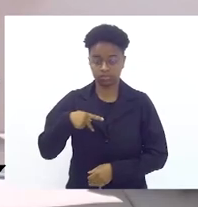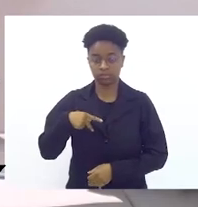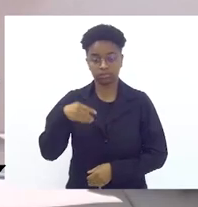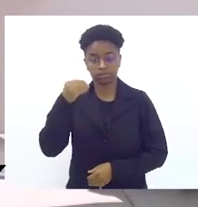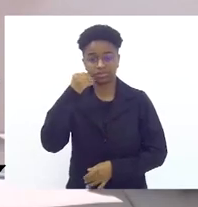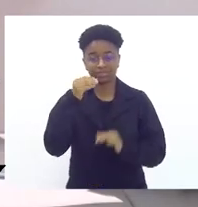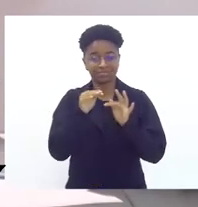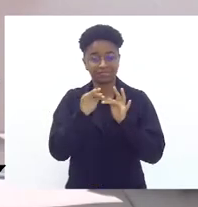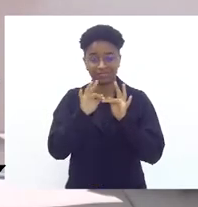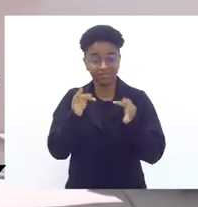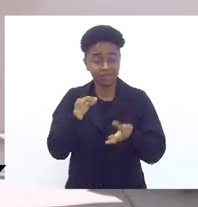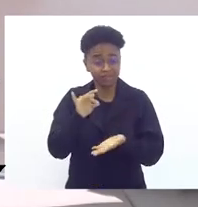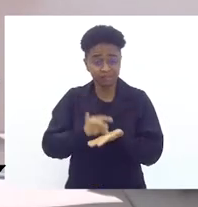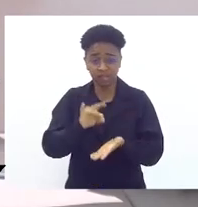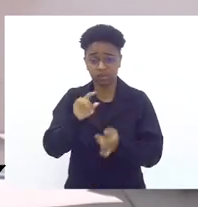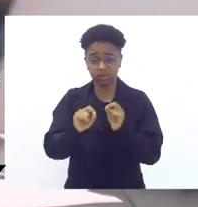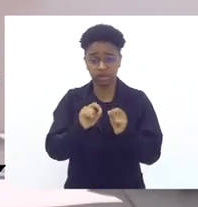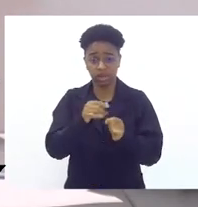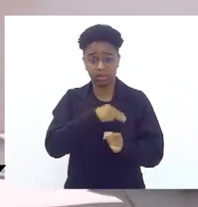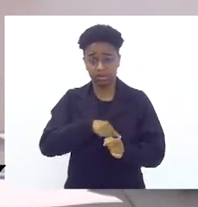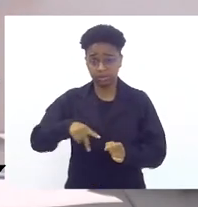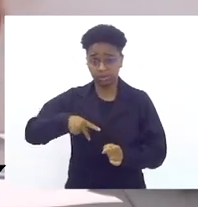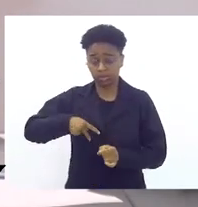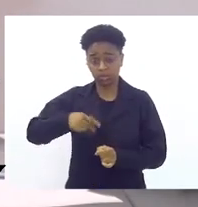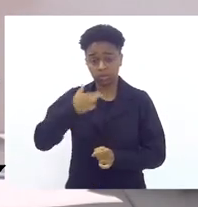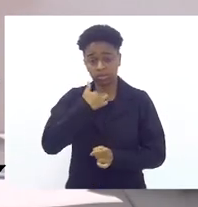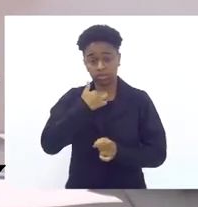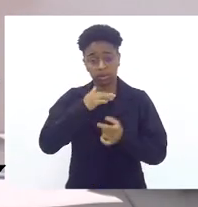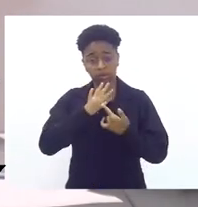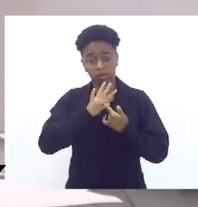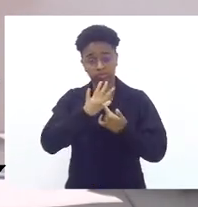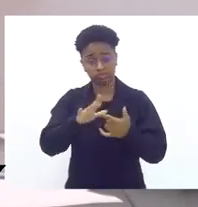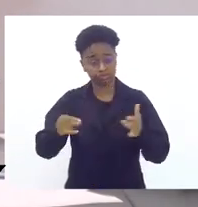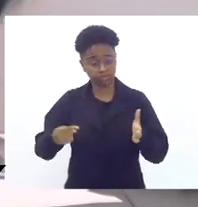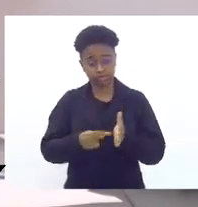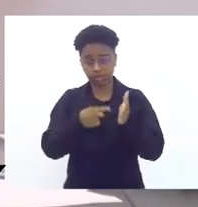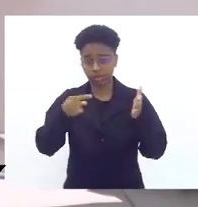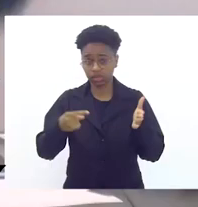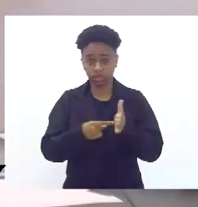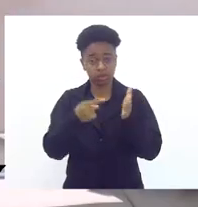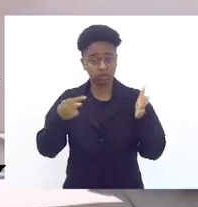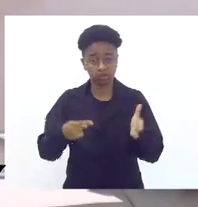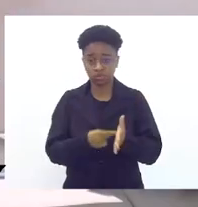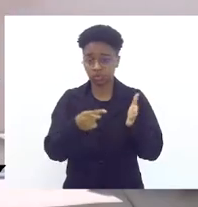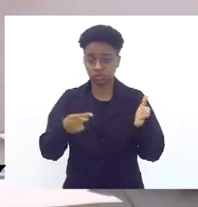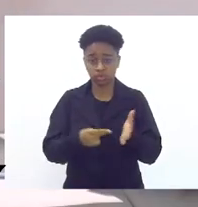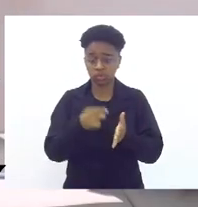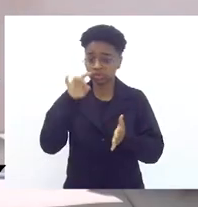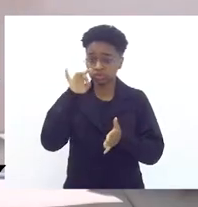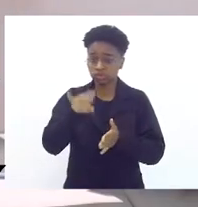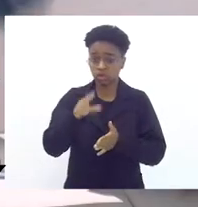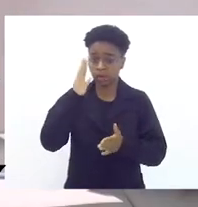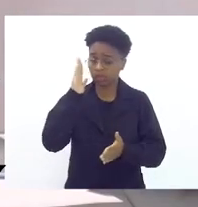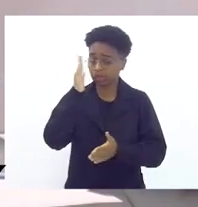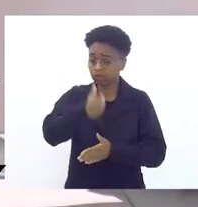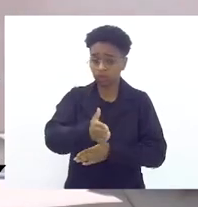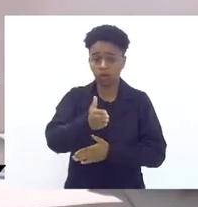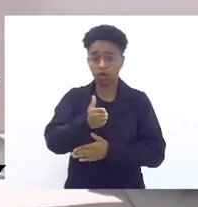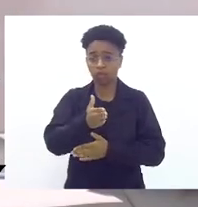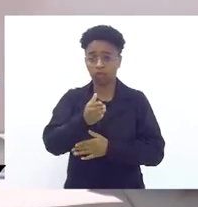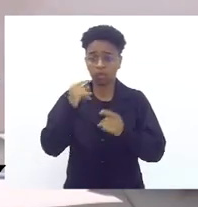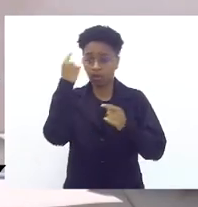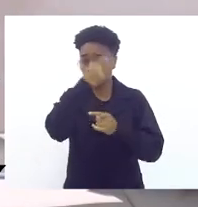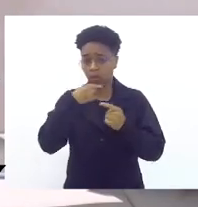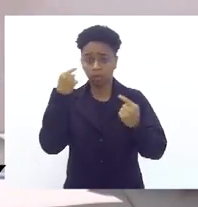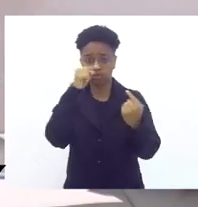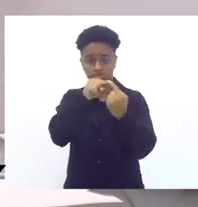simplesmente que o ministério público não apresente denúncias e exclusivamente baseadas no reconhecimento